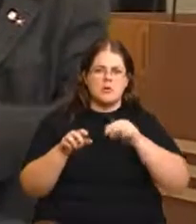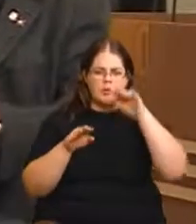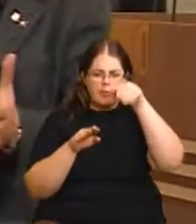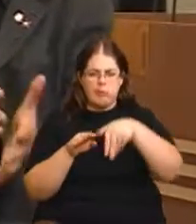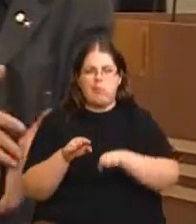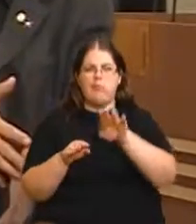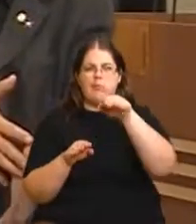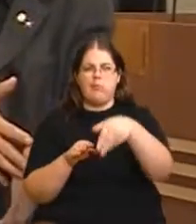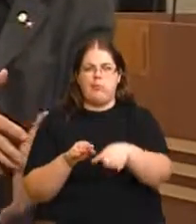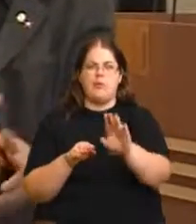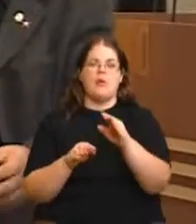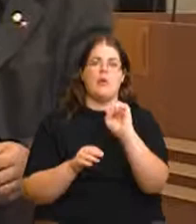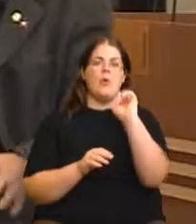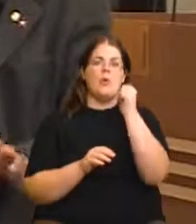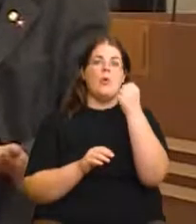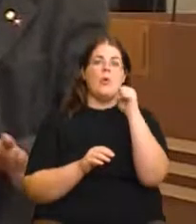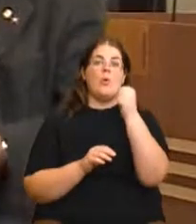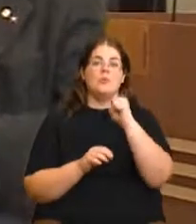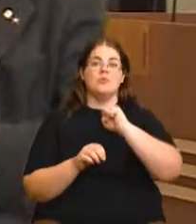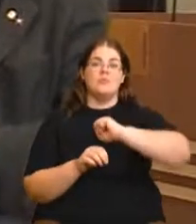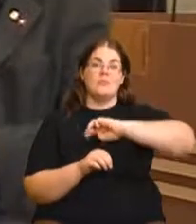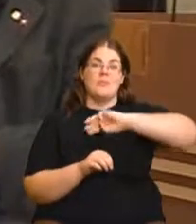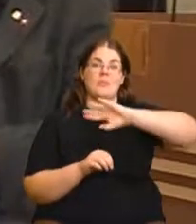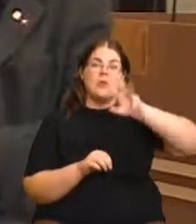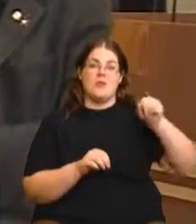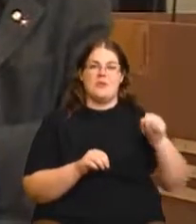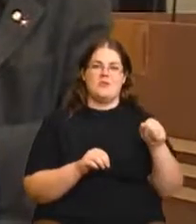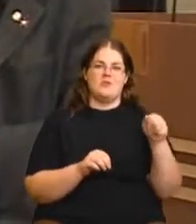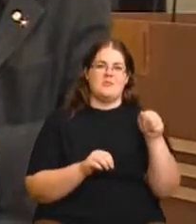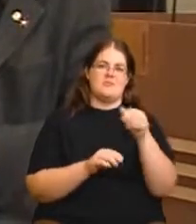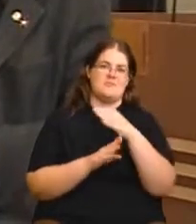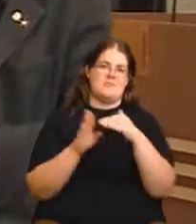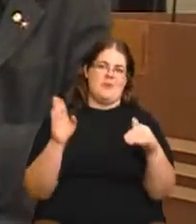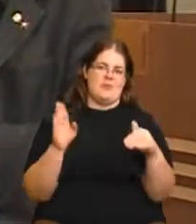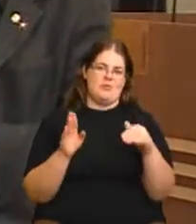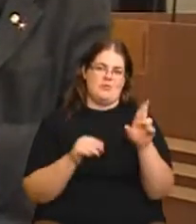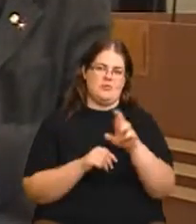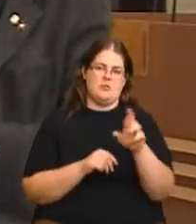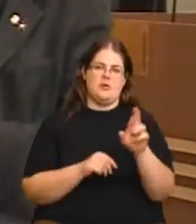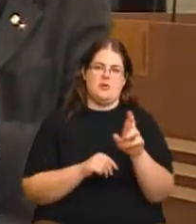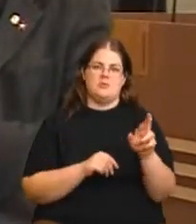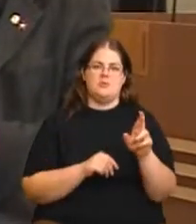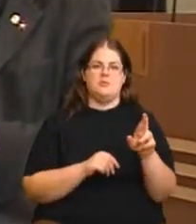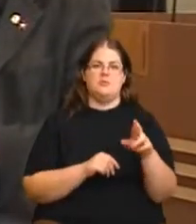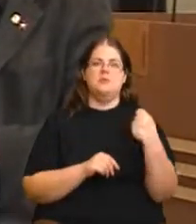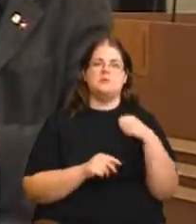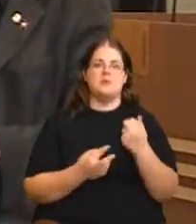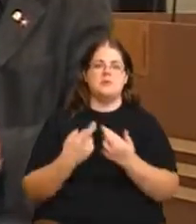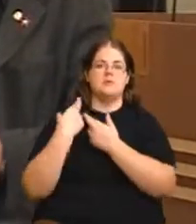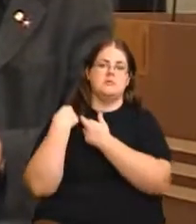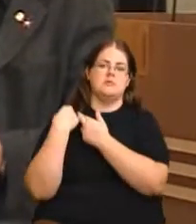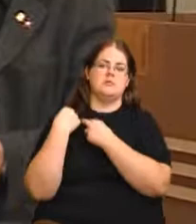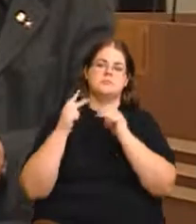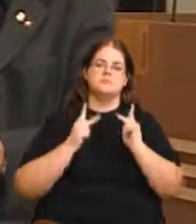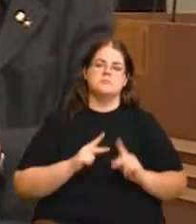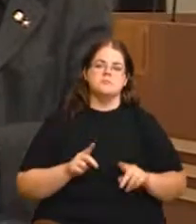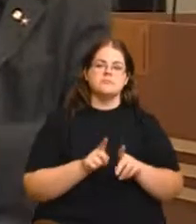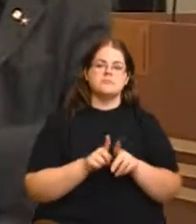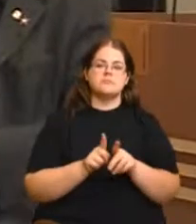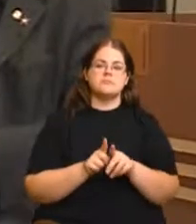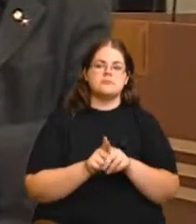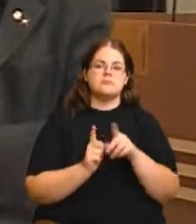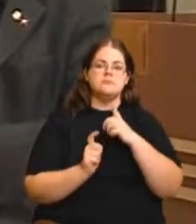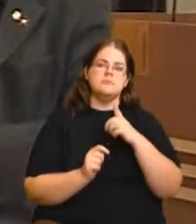foi 8,5 milhões de reais e agora essa comissão está tratando para que possamos responsabilizar e encaminhar ao